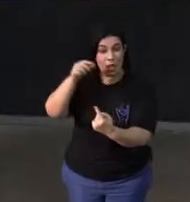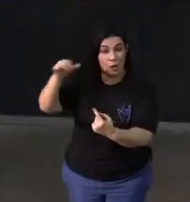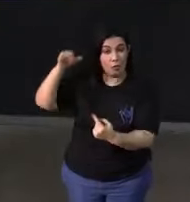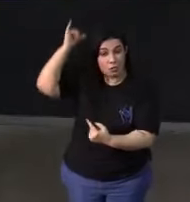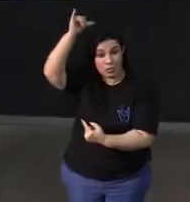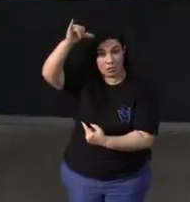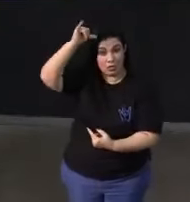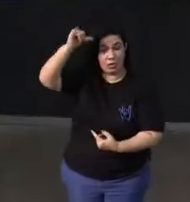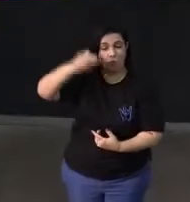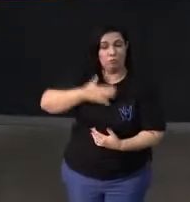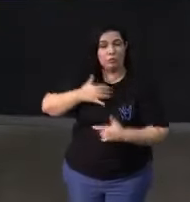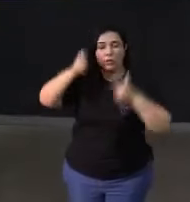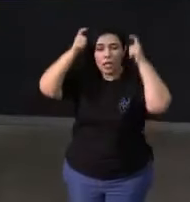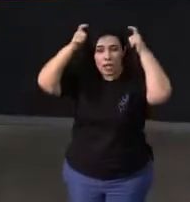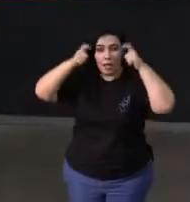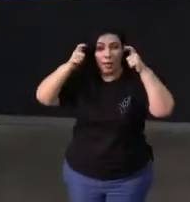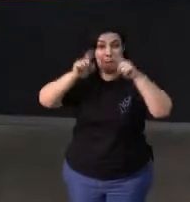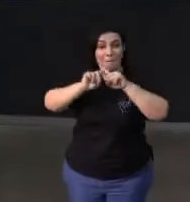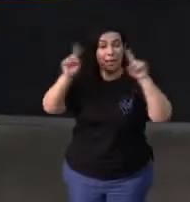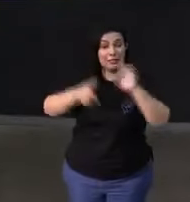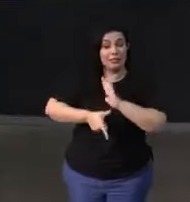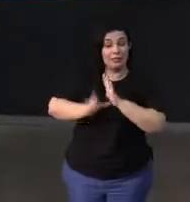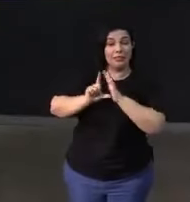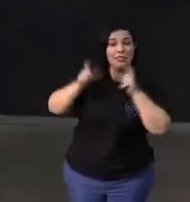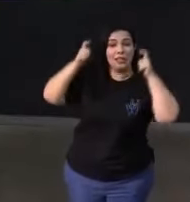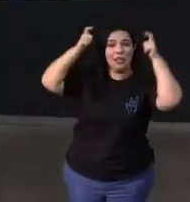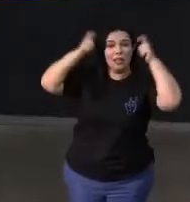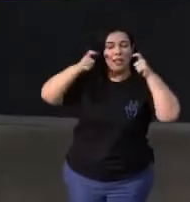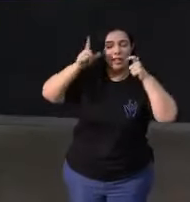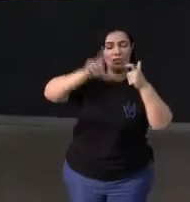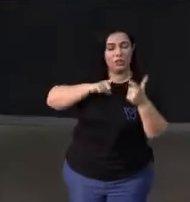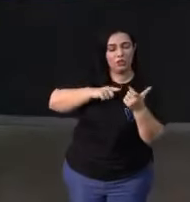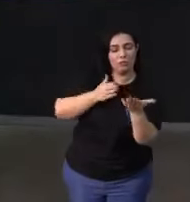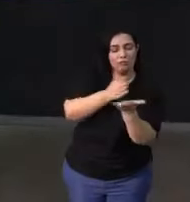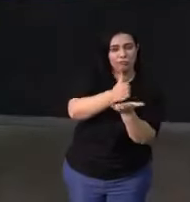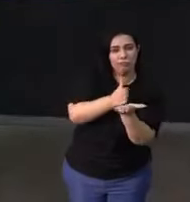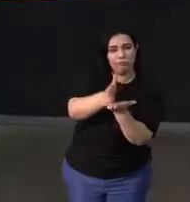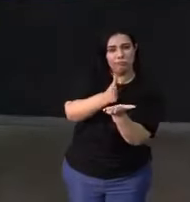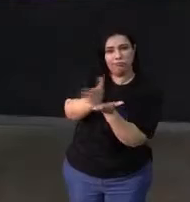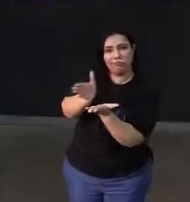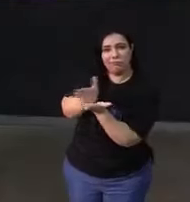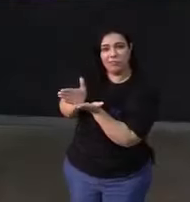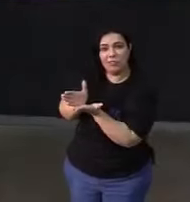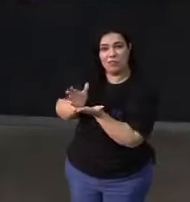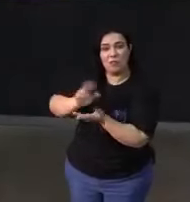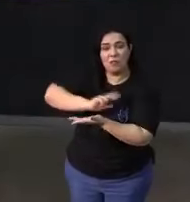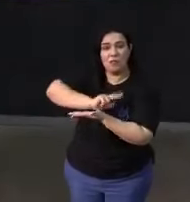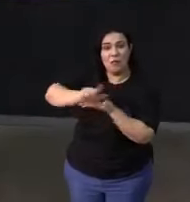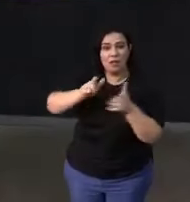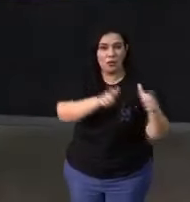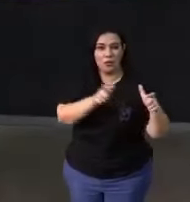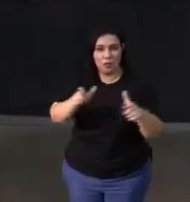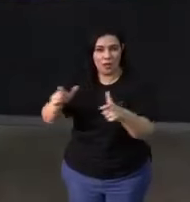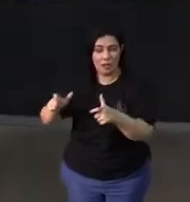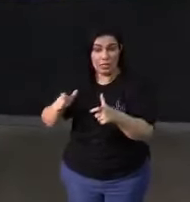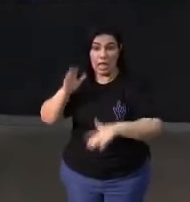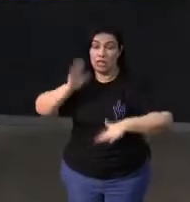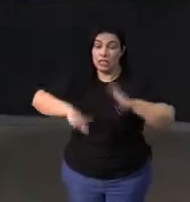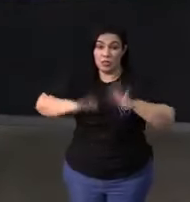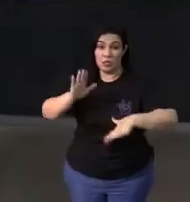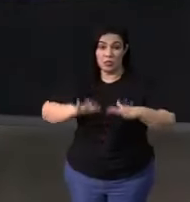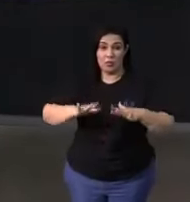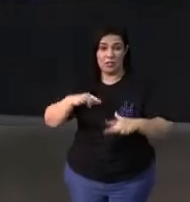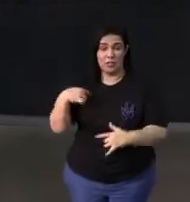estava sobre ele era de rei, mas antes de ser rei, ele flexionou em muitos lugares. Você está comigo? Às vezes a gente